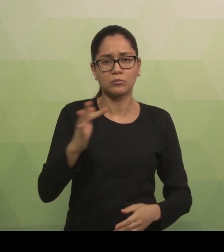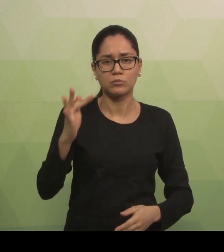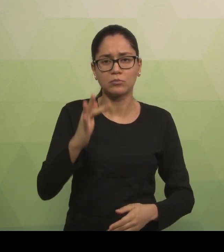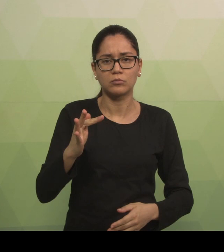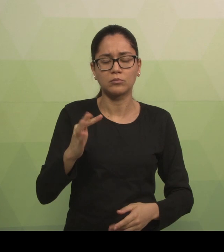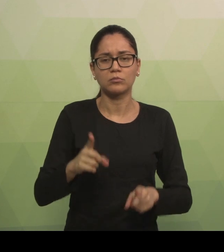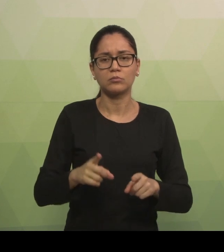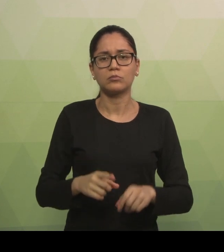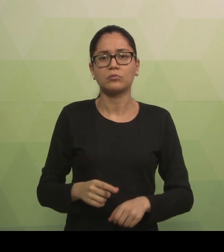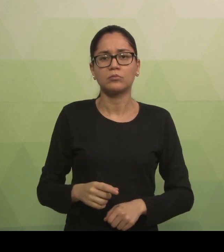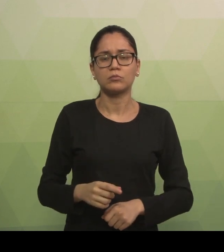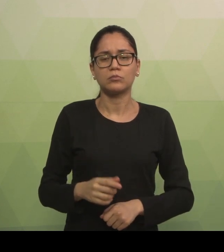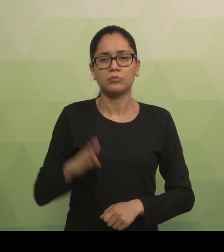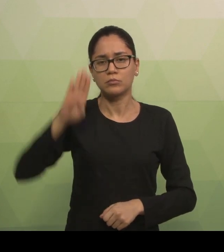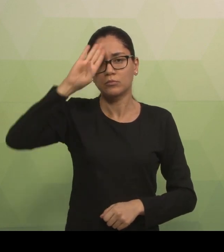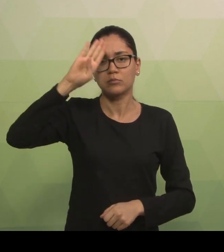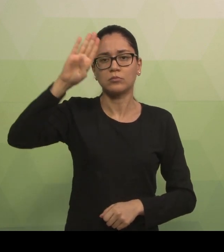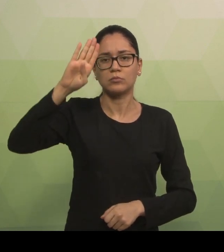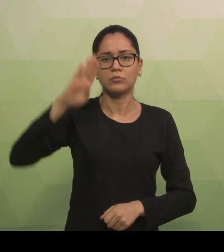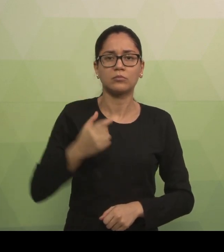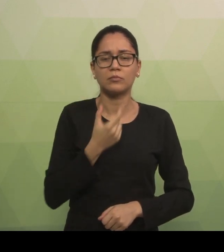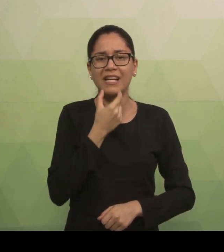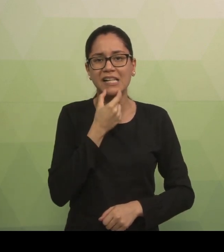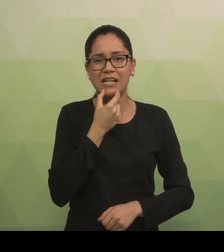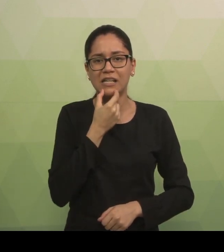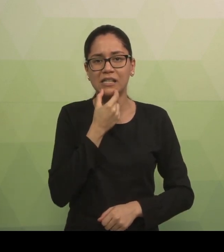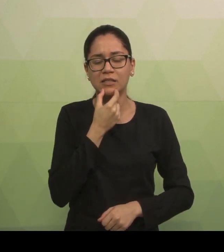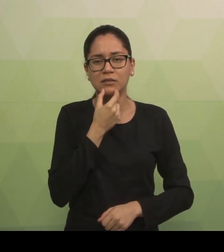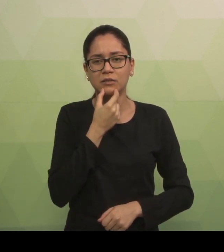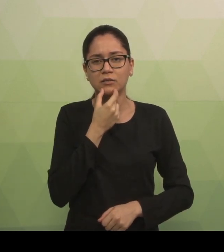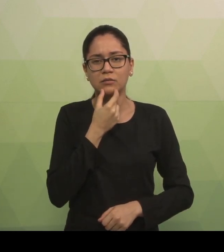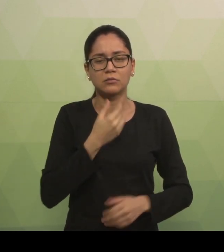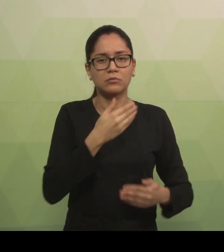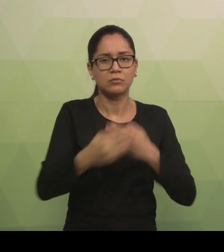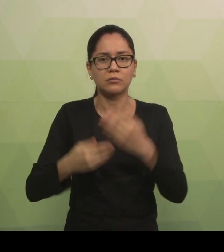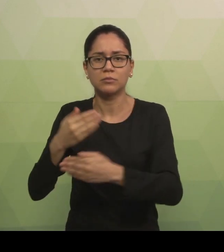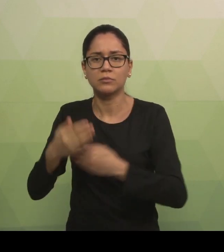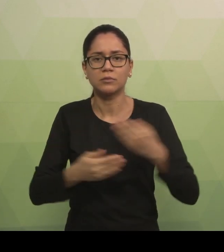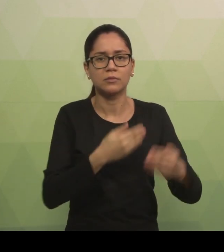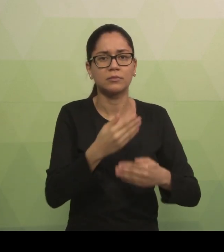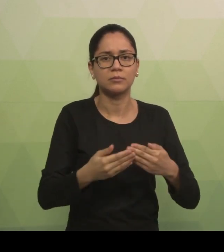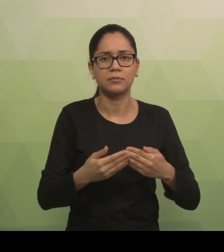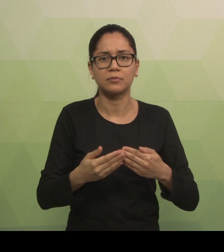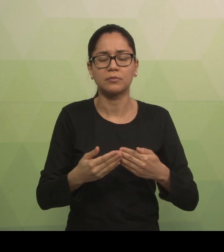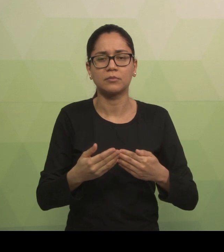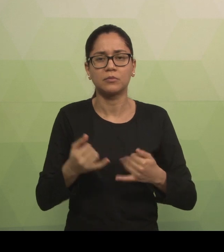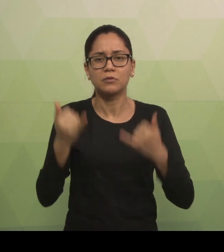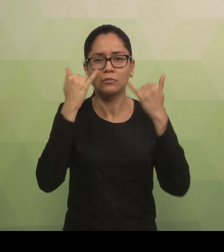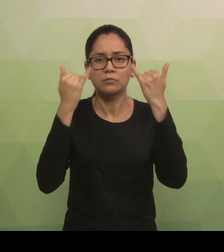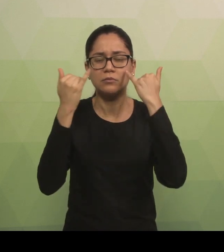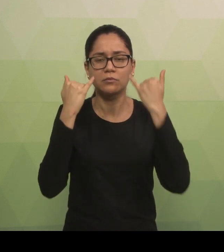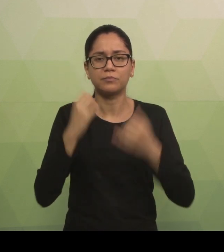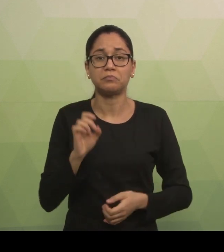universitários, principalmente dos Estados Unidos, trocavam ideias, mensagens e descobertas por linhas de redes